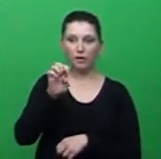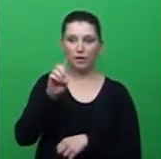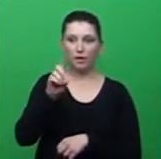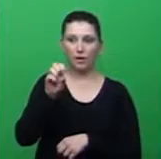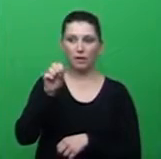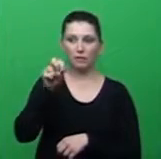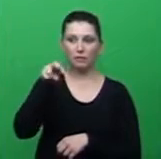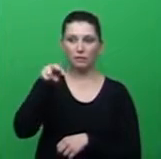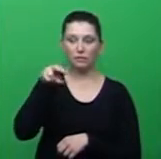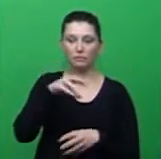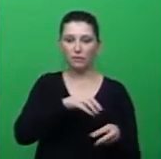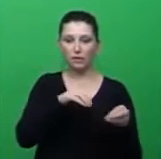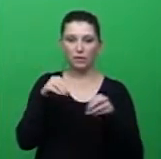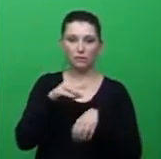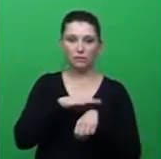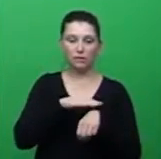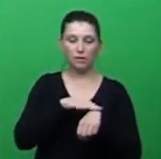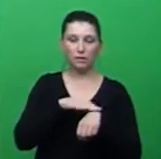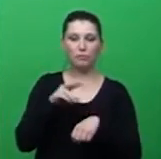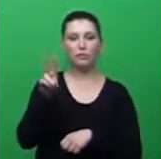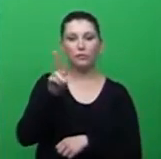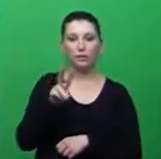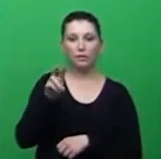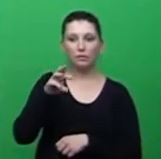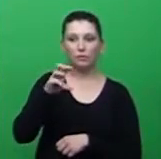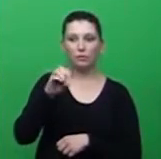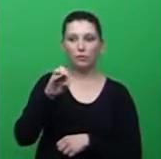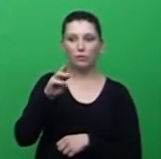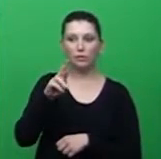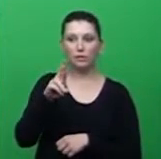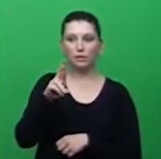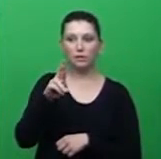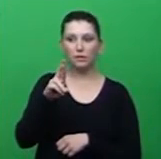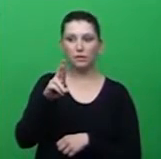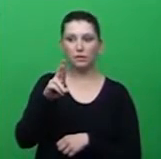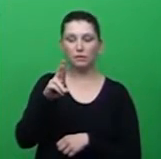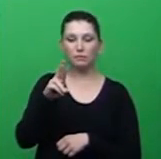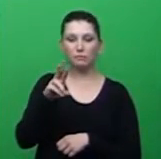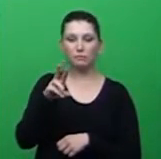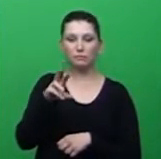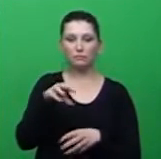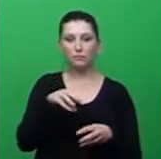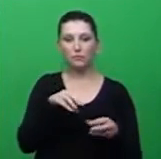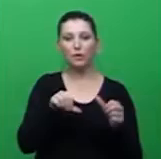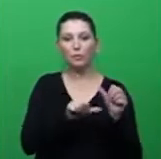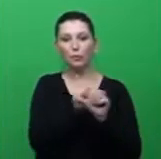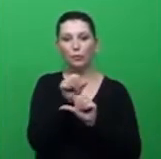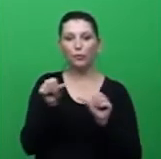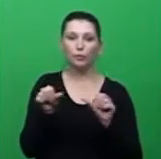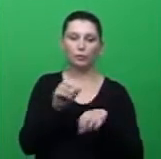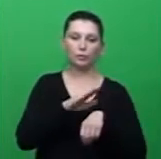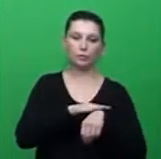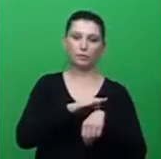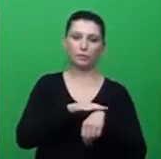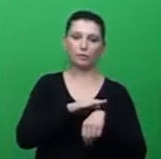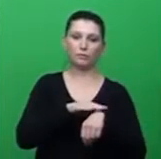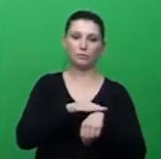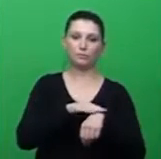Aurélio, declina. Pela ordem, vereador Moacir Dajori. Passa o tempo para o vereador Giovanni